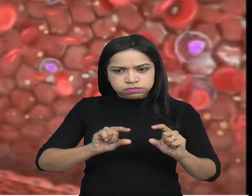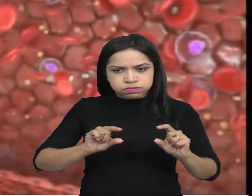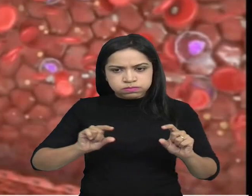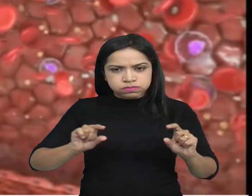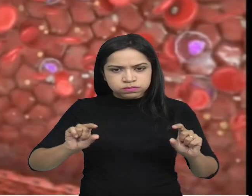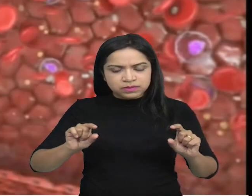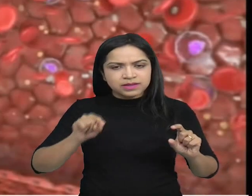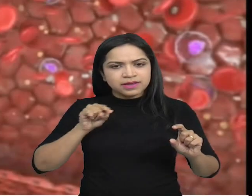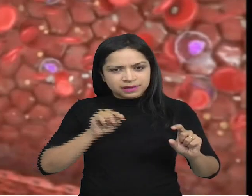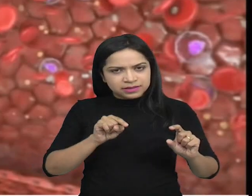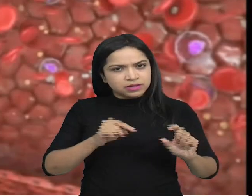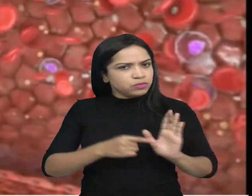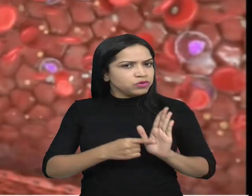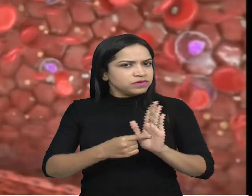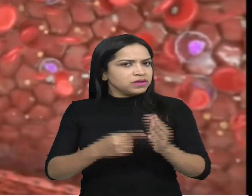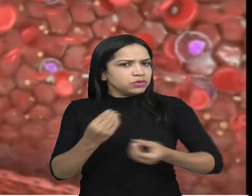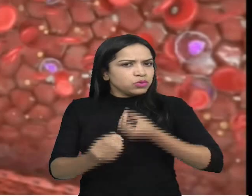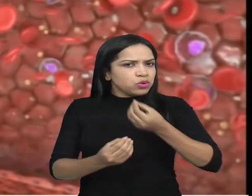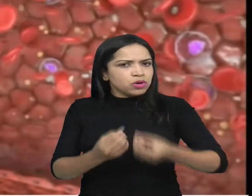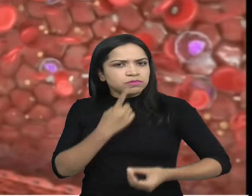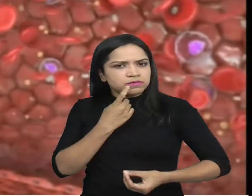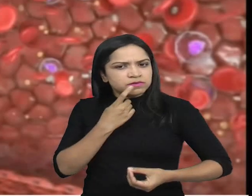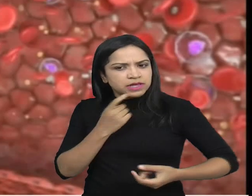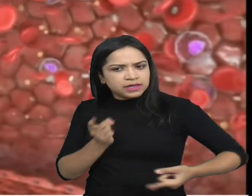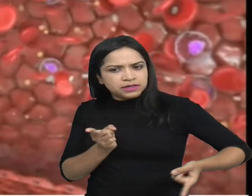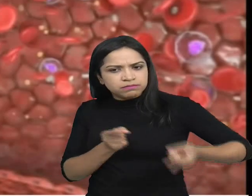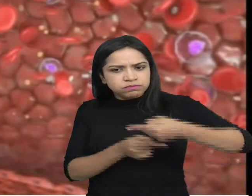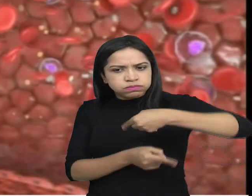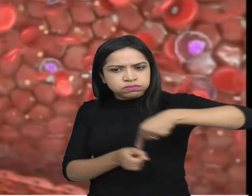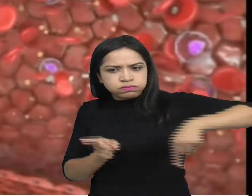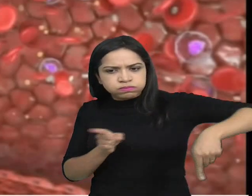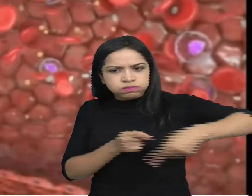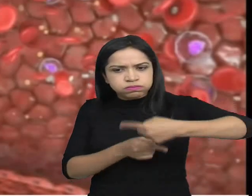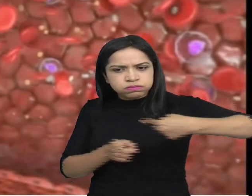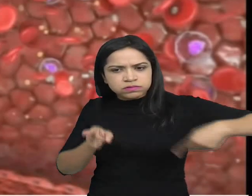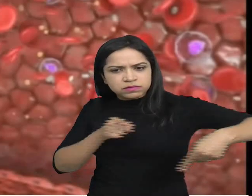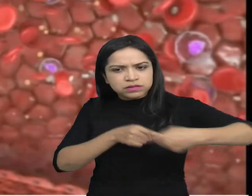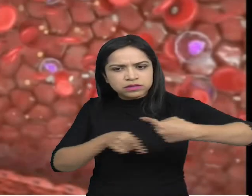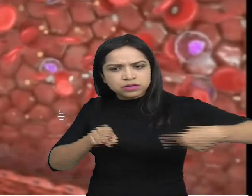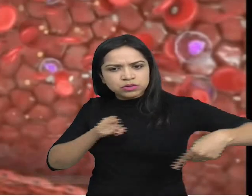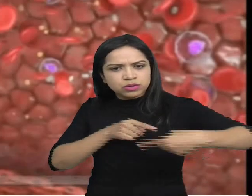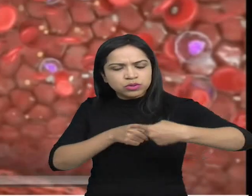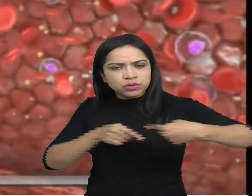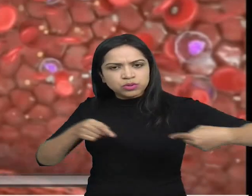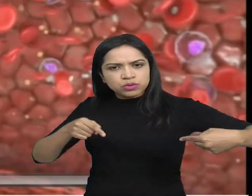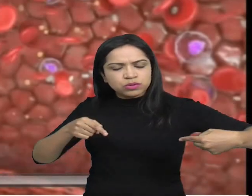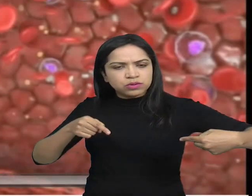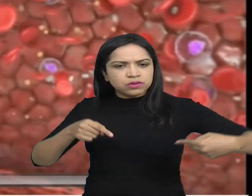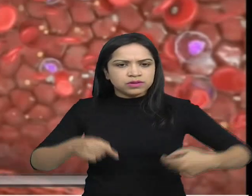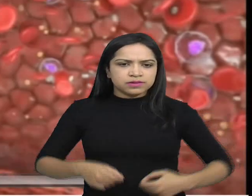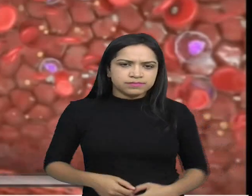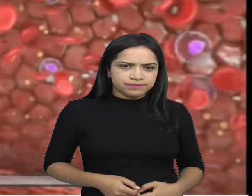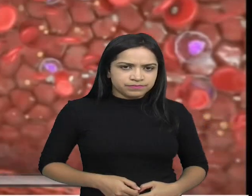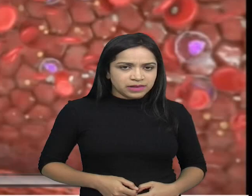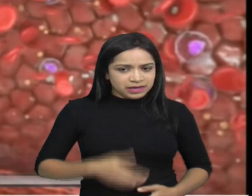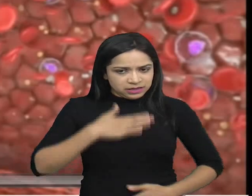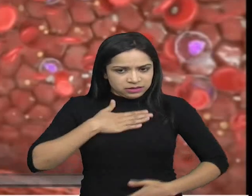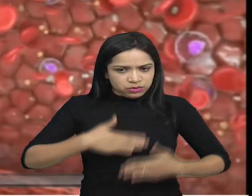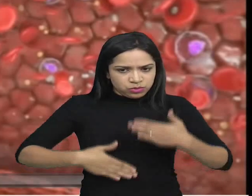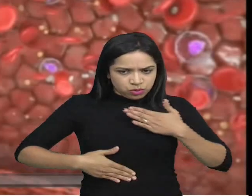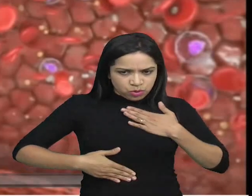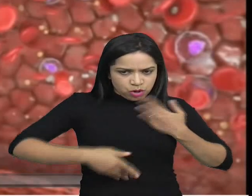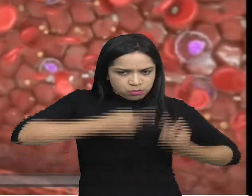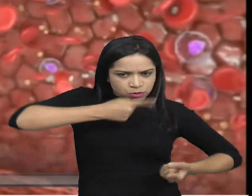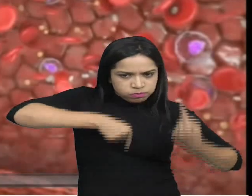nenhum filme? Tenta verificar aí, Fabrício. Acho que é importante, se não conseguir agora, a gente vai mostrar depois. Eu tenho no computador e a